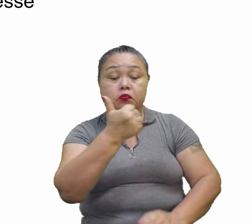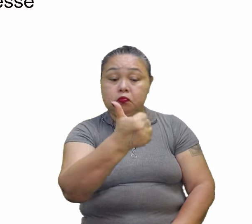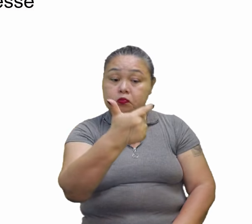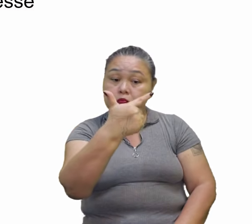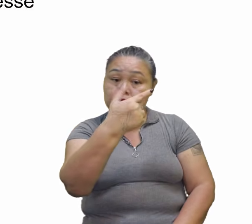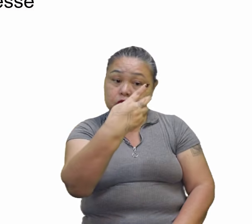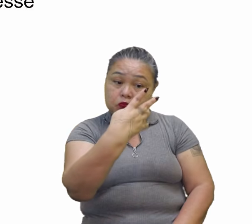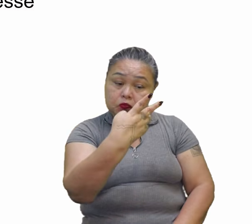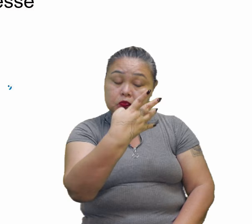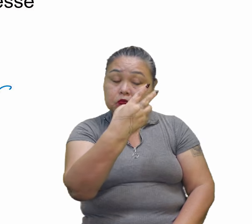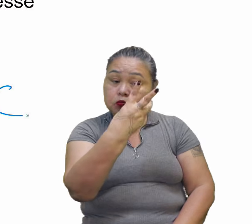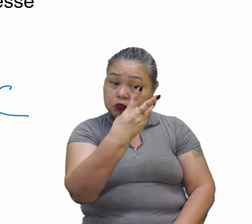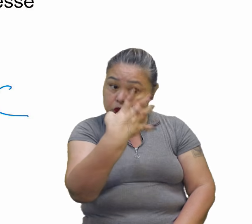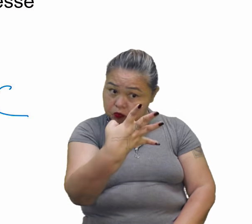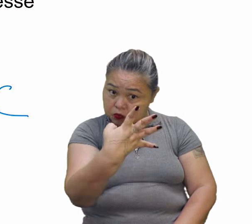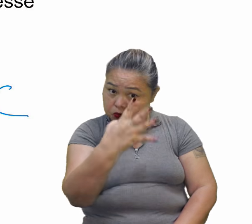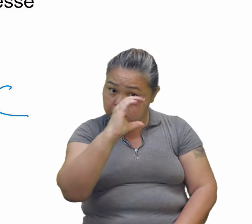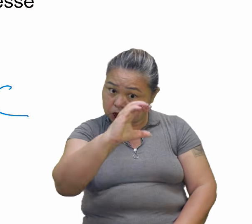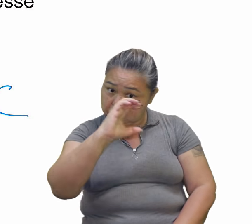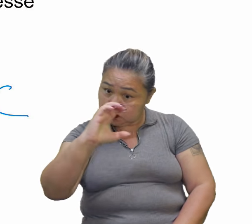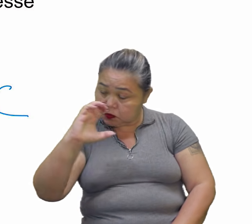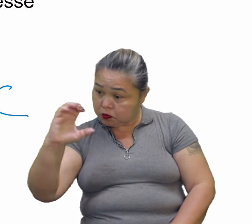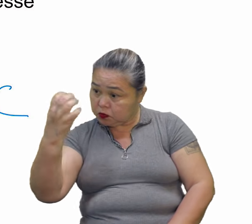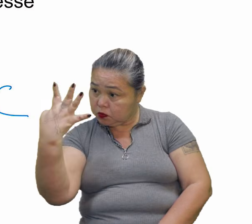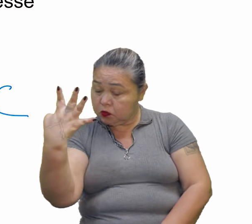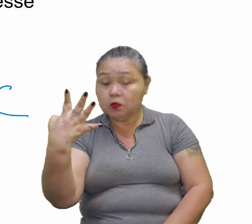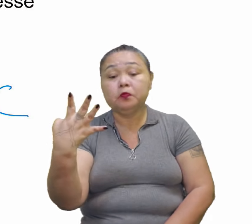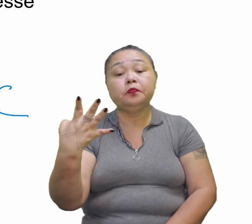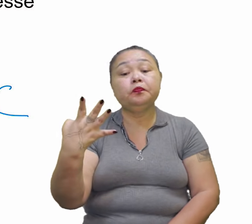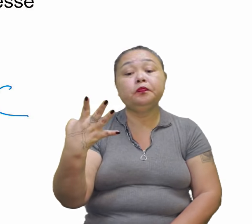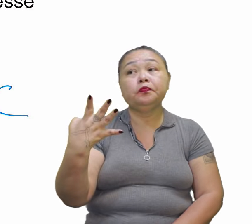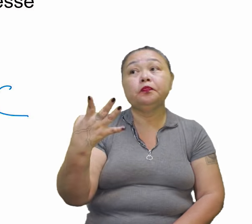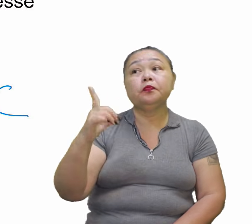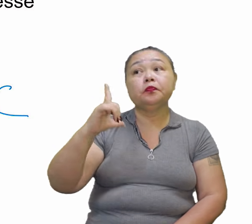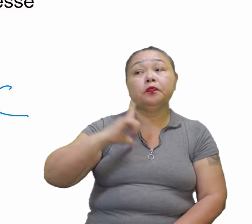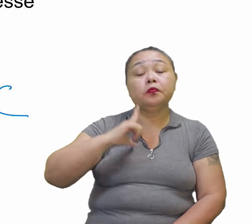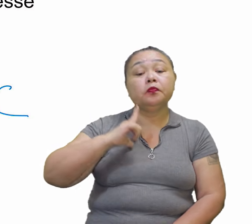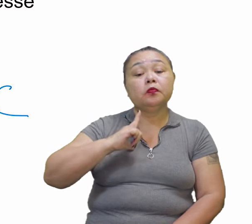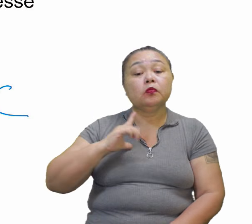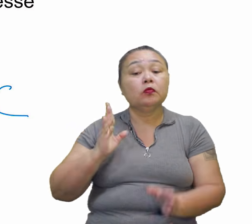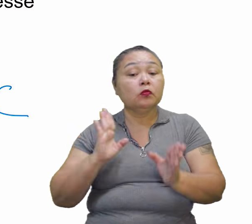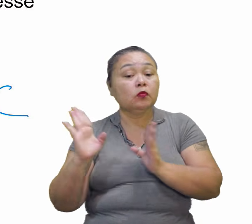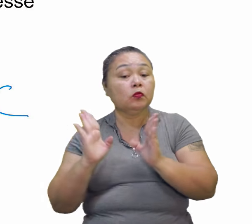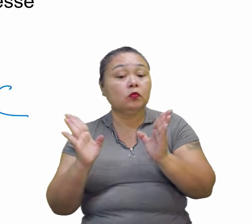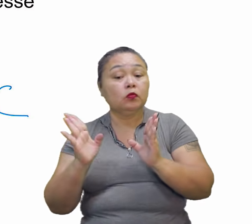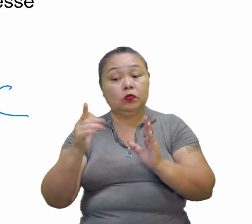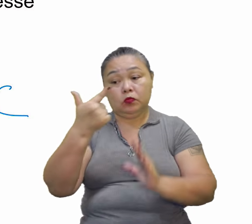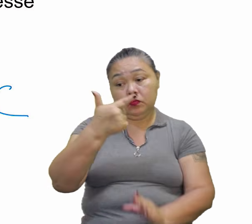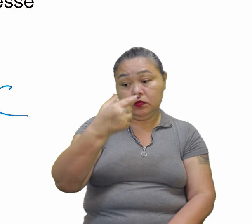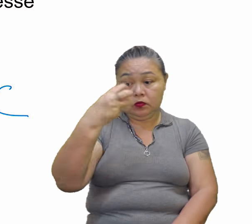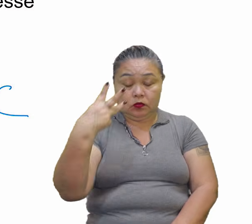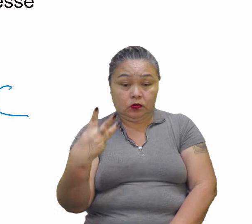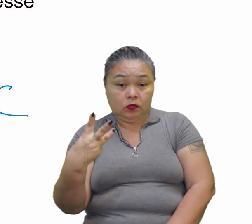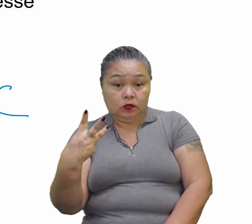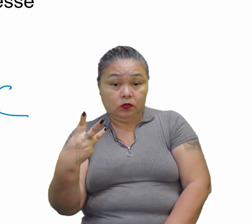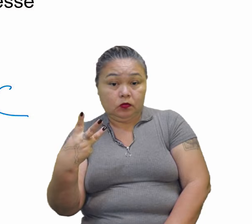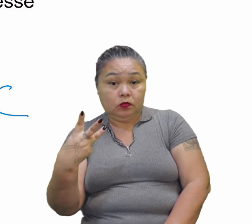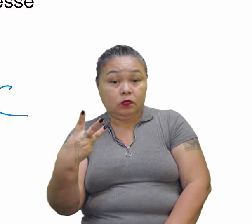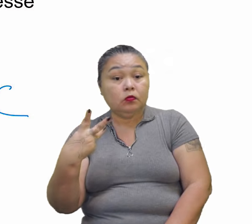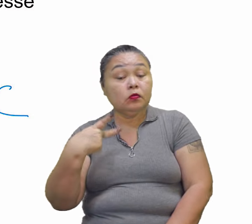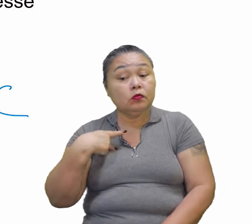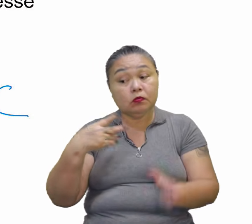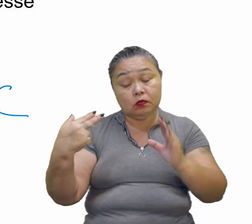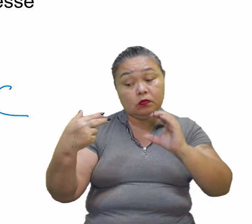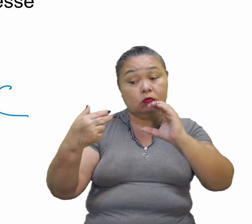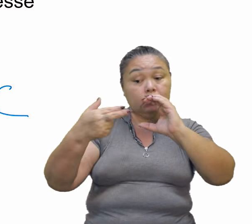1, 2, 3, 4 átomos. E diz que entre o carbono 2 e 3